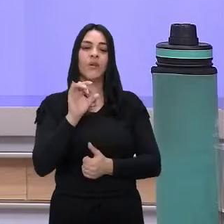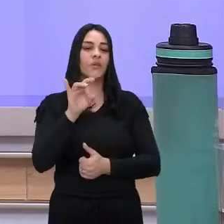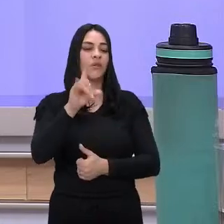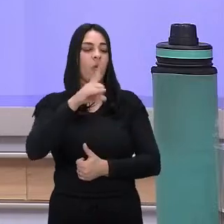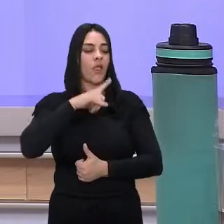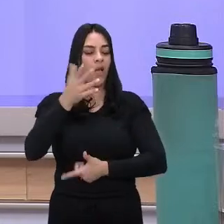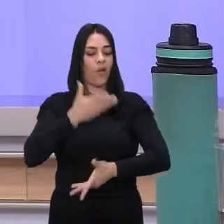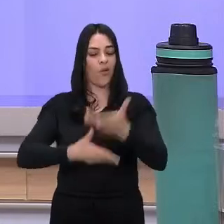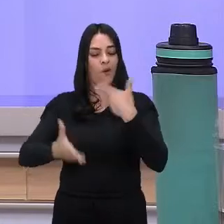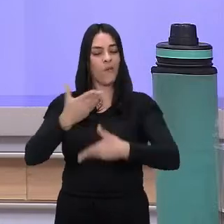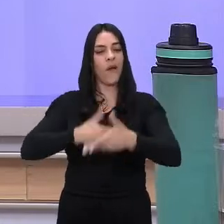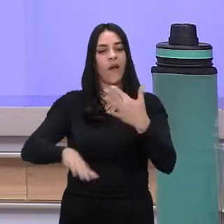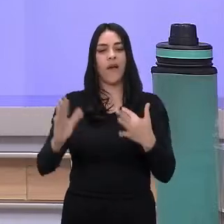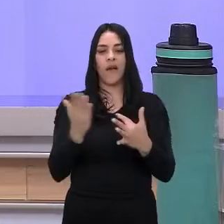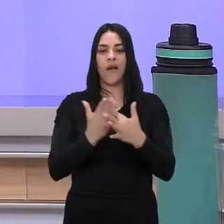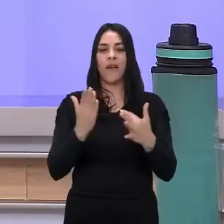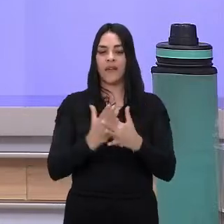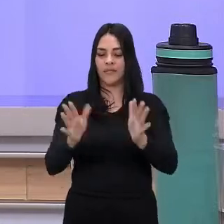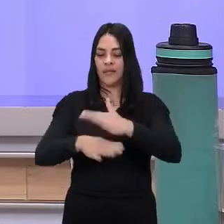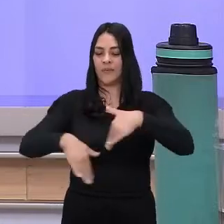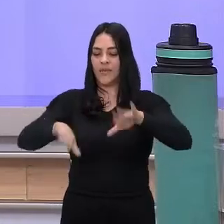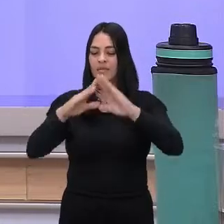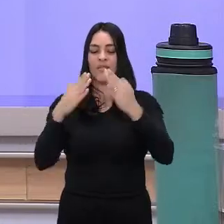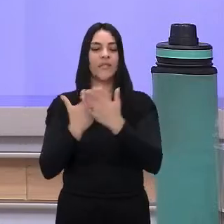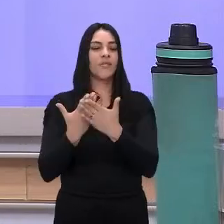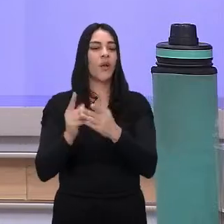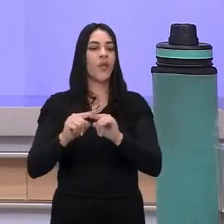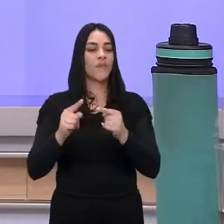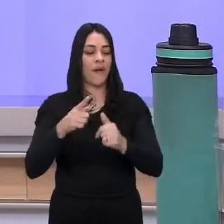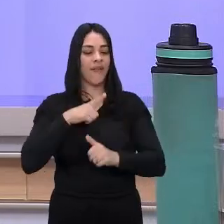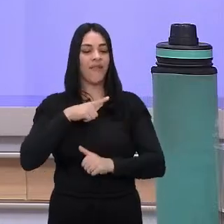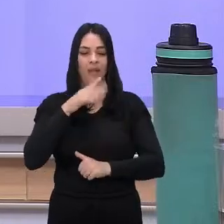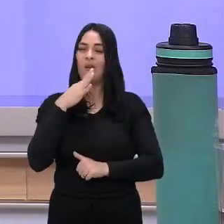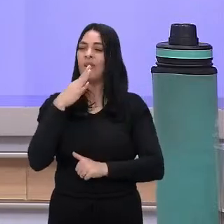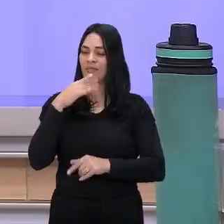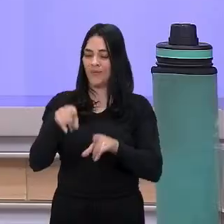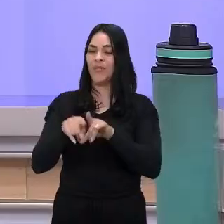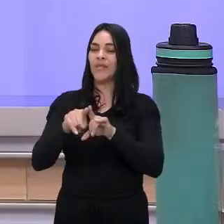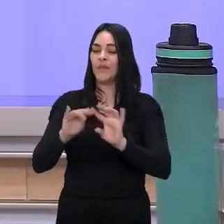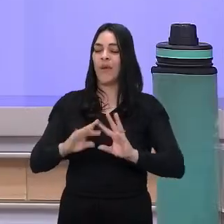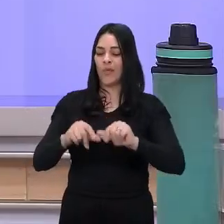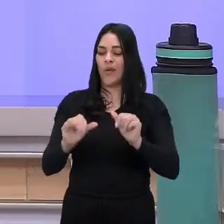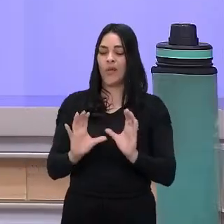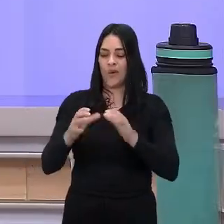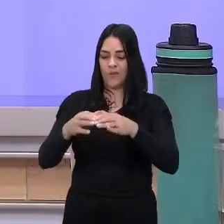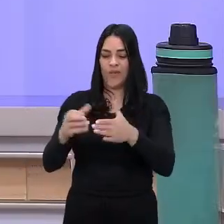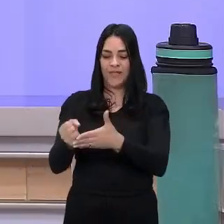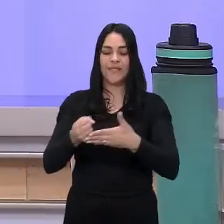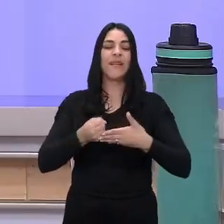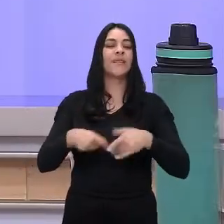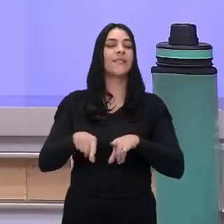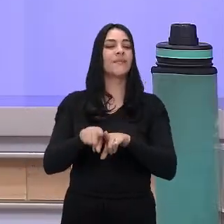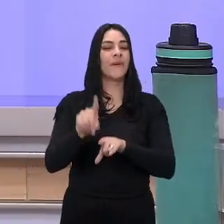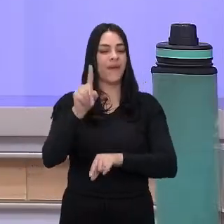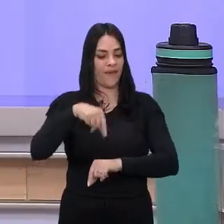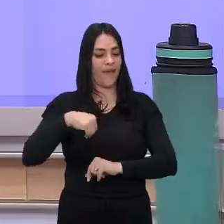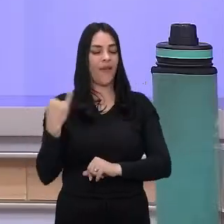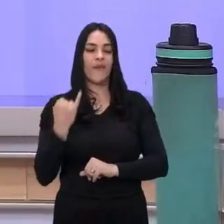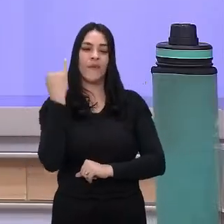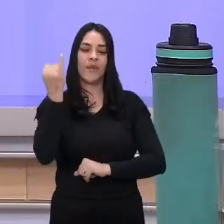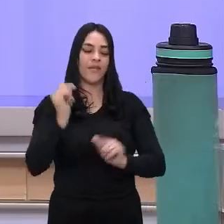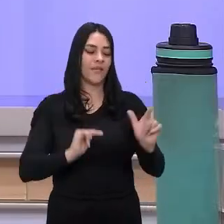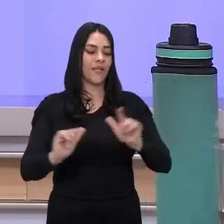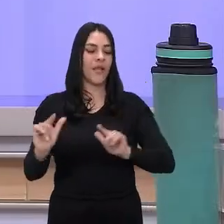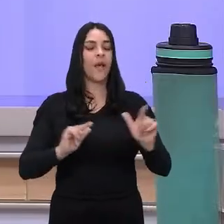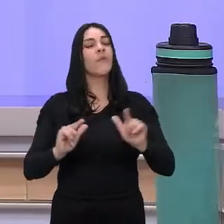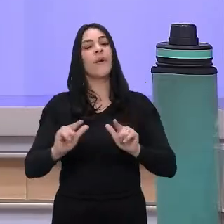uma troca ali entre o ambiente escolar, mas existe um conhecimento também que essa comunidade traz e que é importante de ser